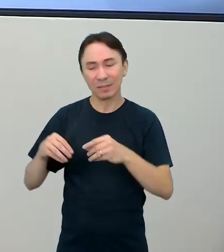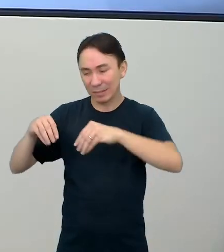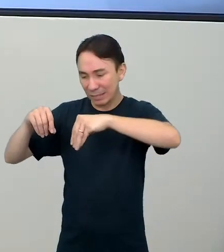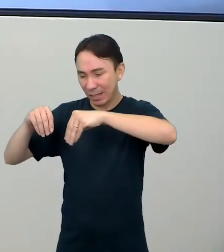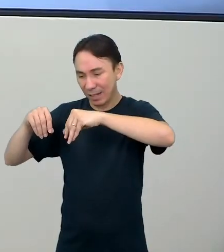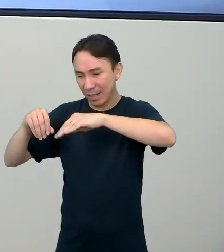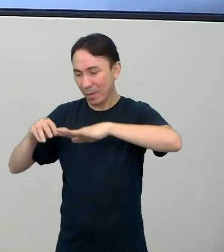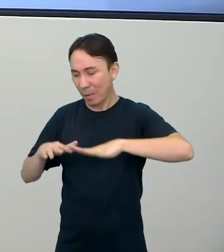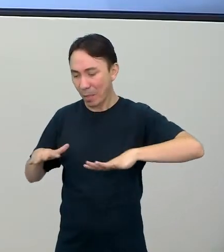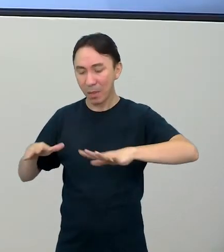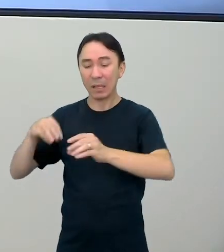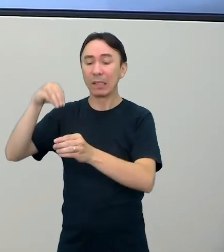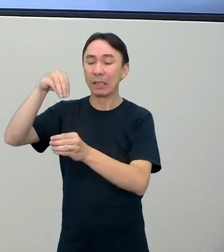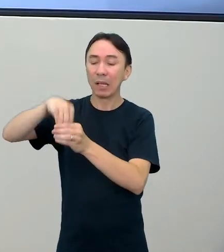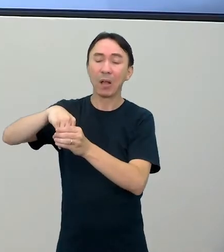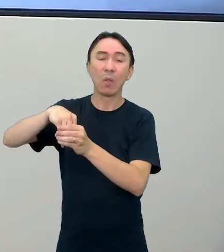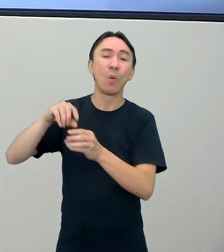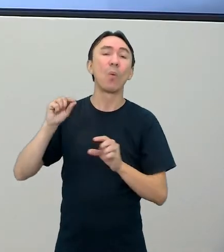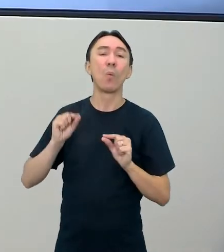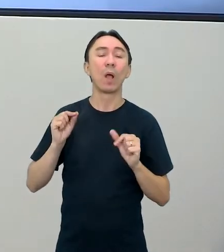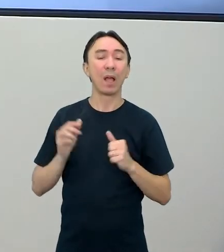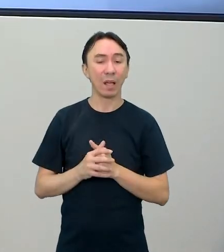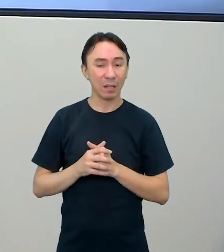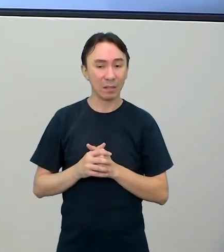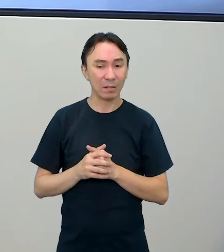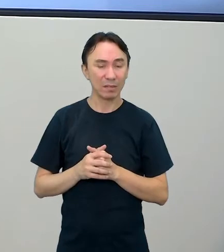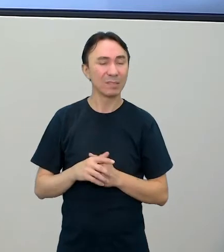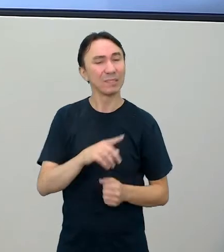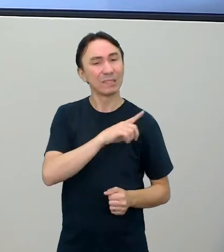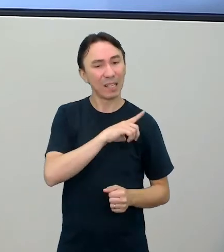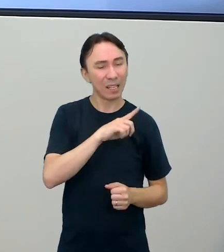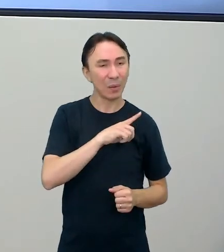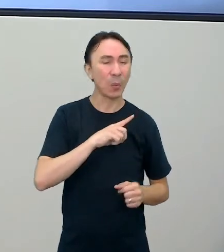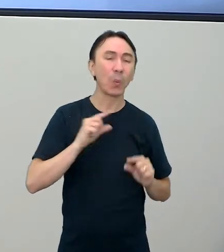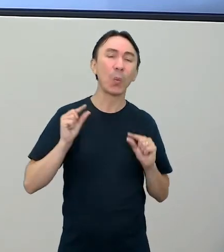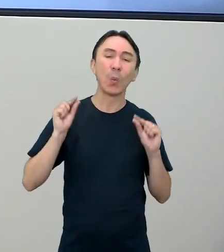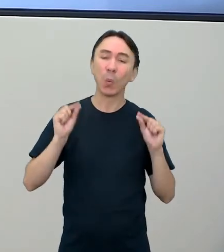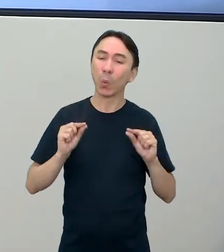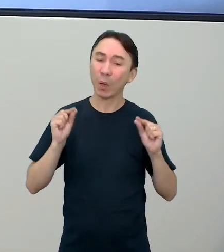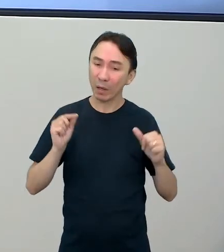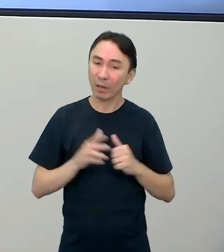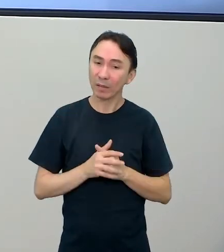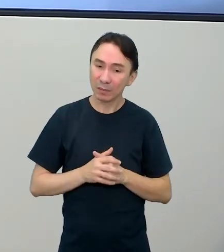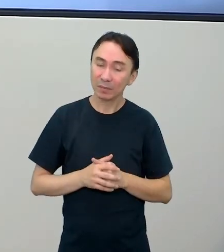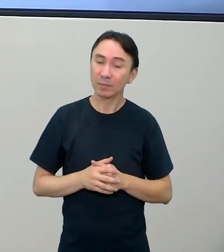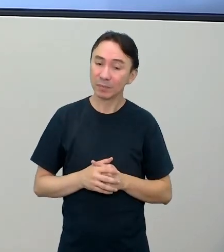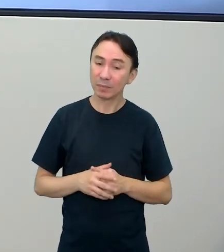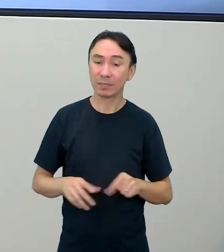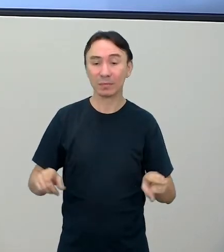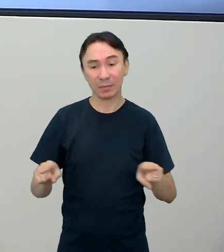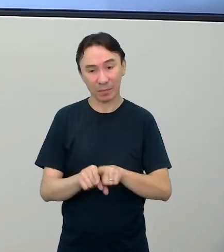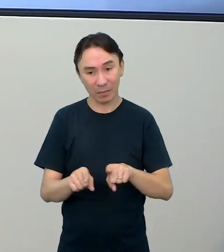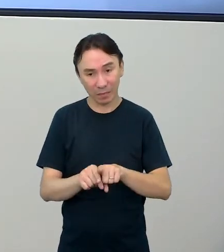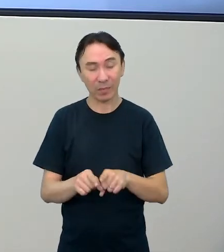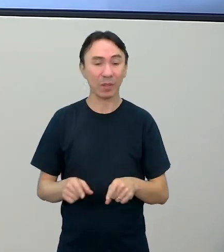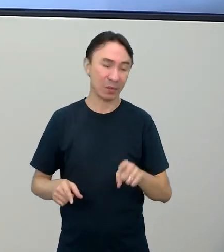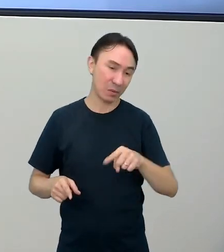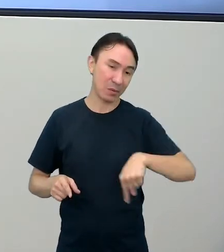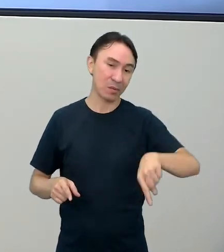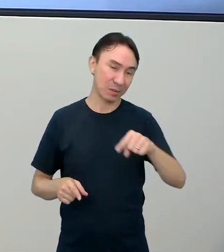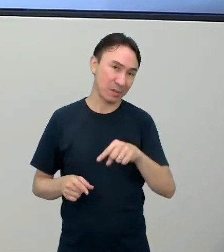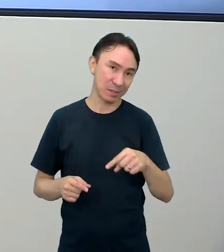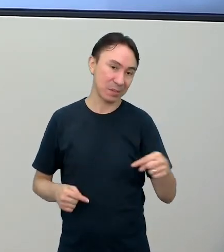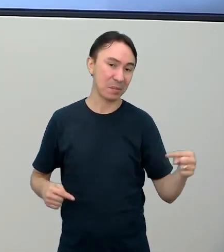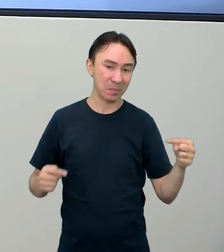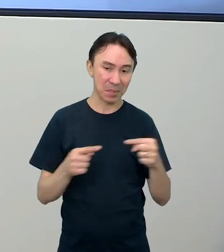contém dentro desse solo. Então, vamos pensar o que será que contém, e aí nossa componente curricular tem a ver com